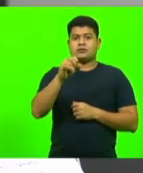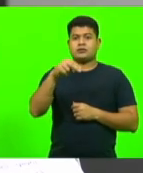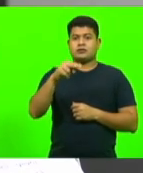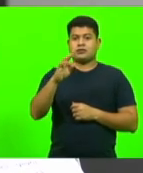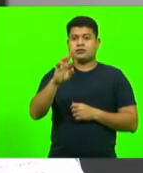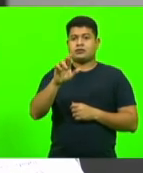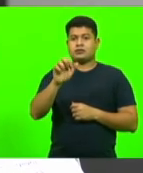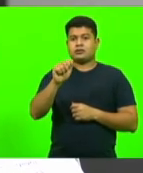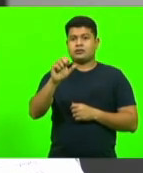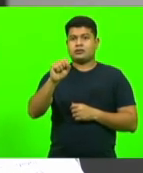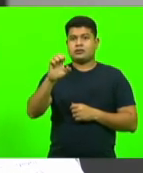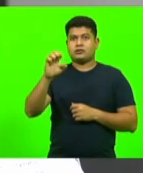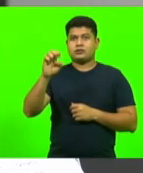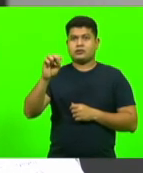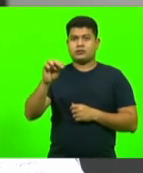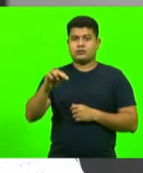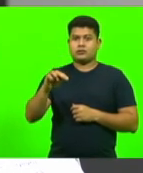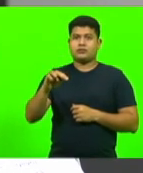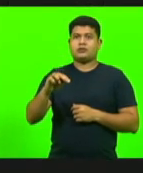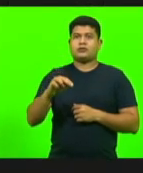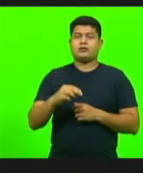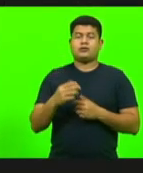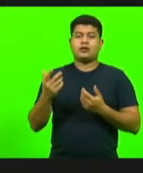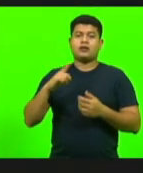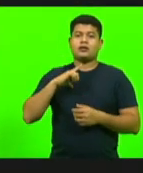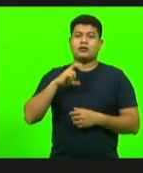cinco minutos também henê